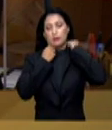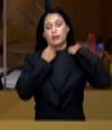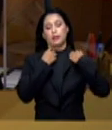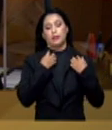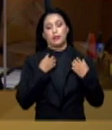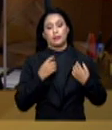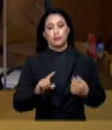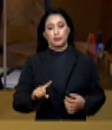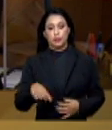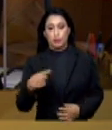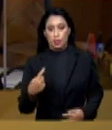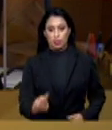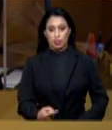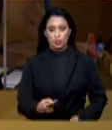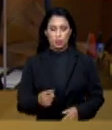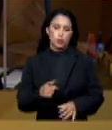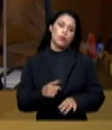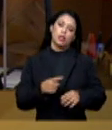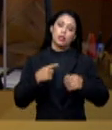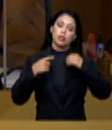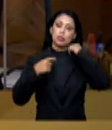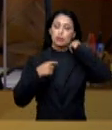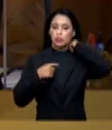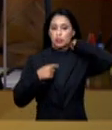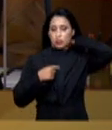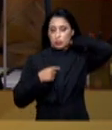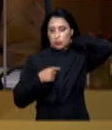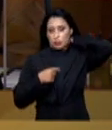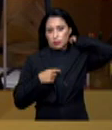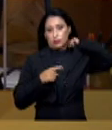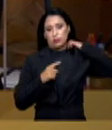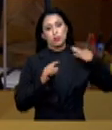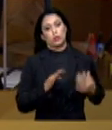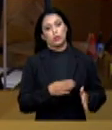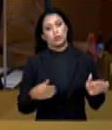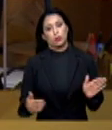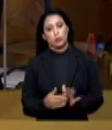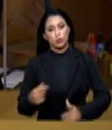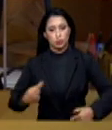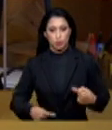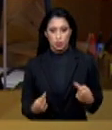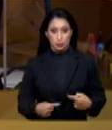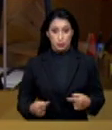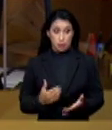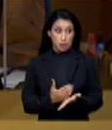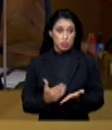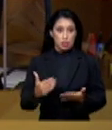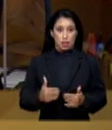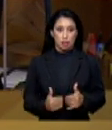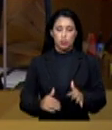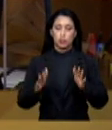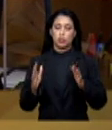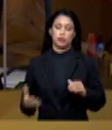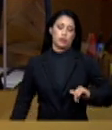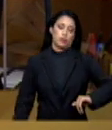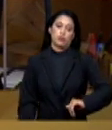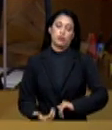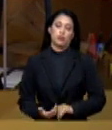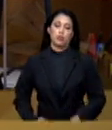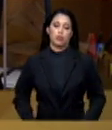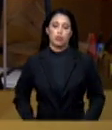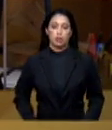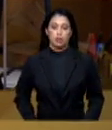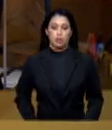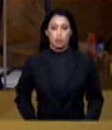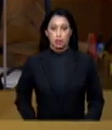de todos esses debates nós começamos a falar e há várias iniciativas no congresso e essa é uma delas importantes nós começamos